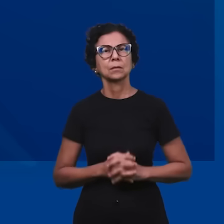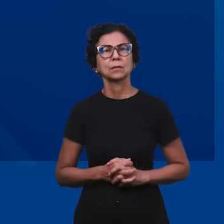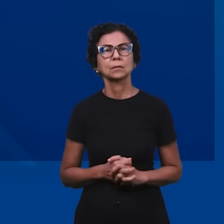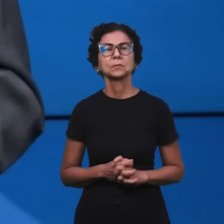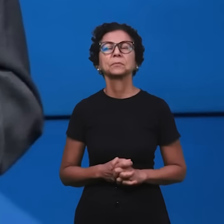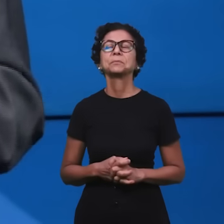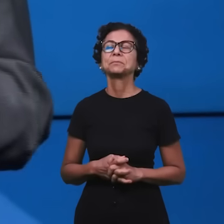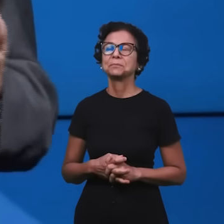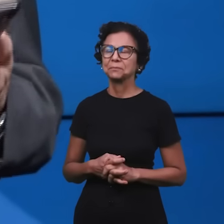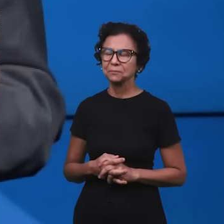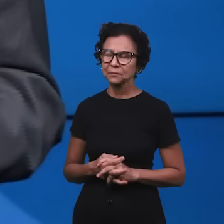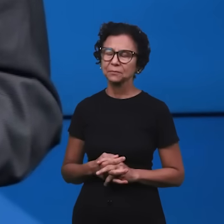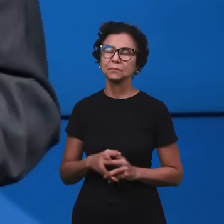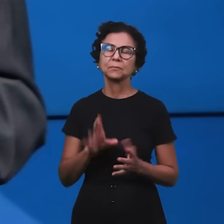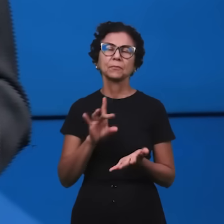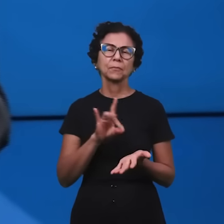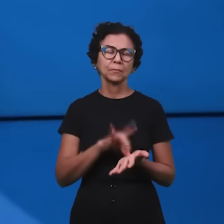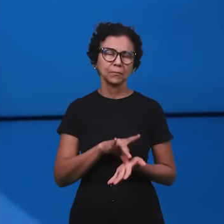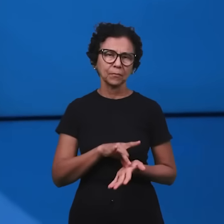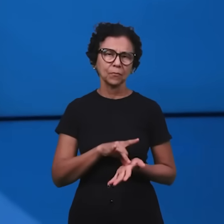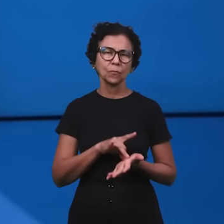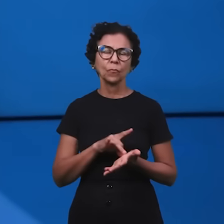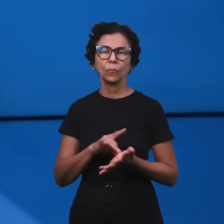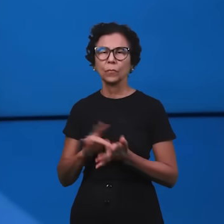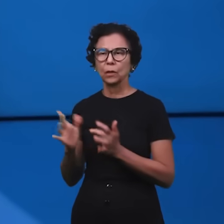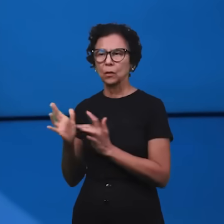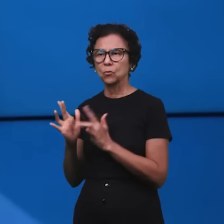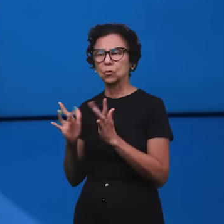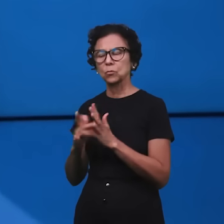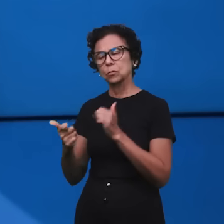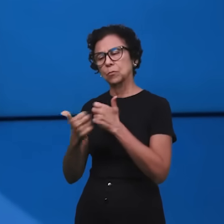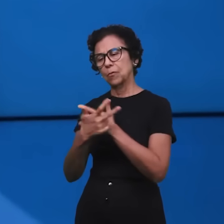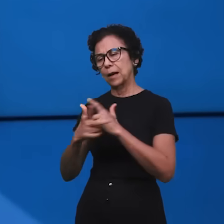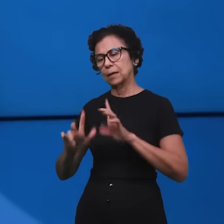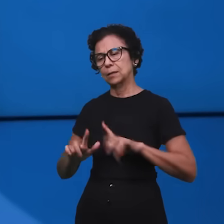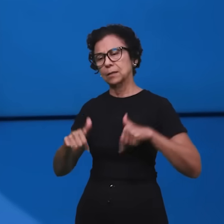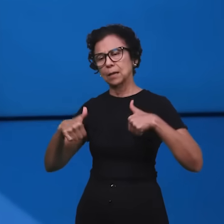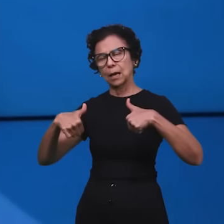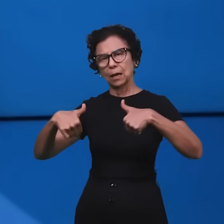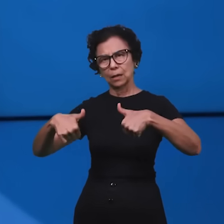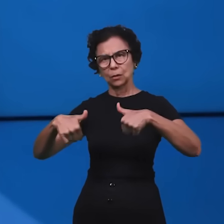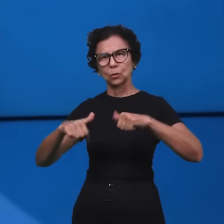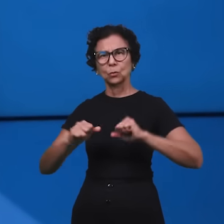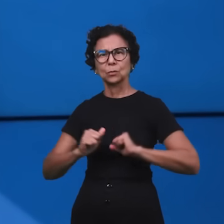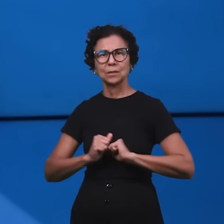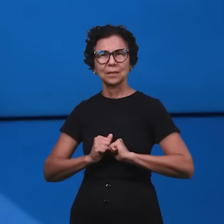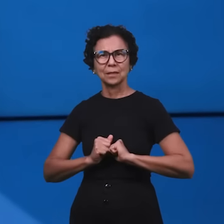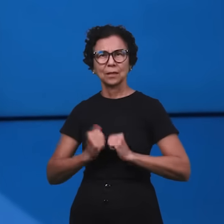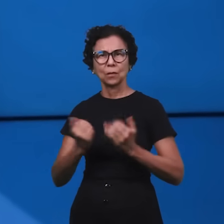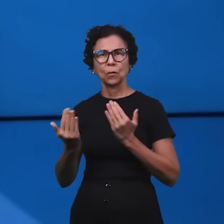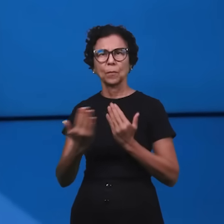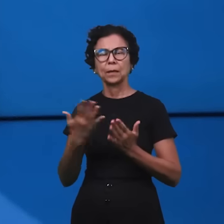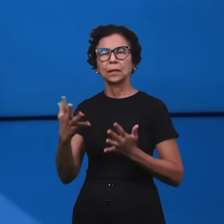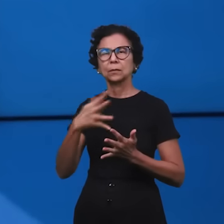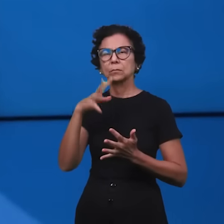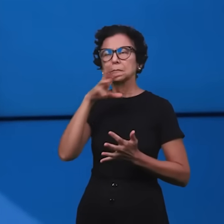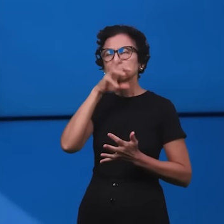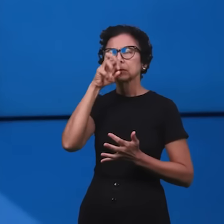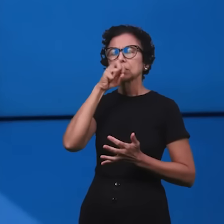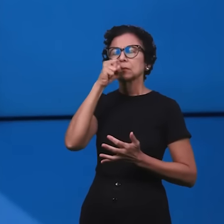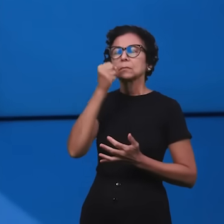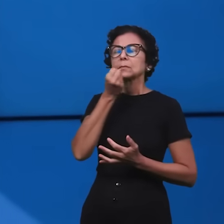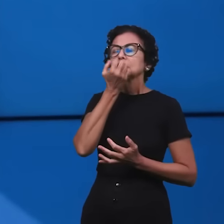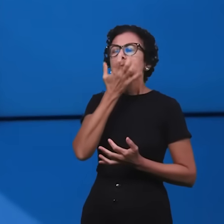Jesus, irmãos. Então, irmã Rosileide, realmente os atos do Senhor Jesus faziam subir o aroma, né, o cheiro suave